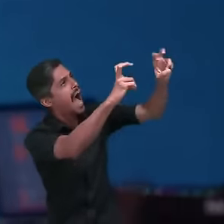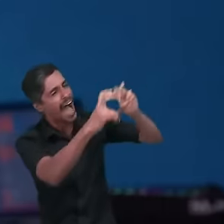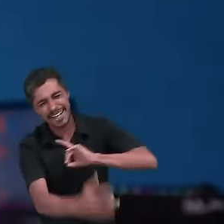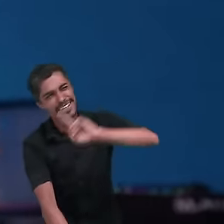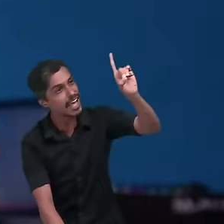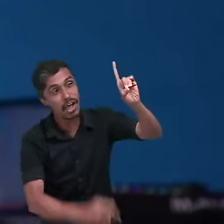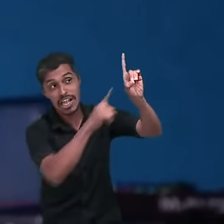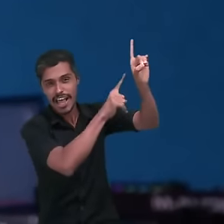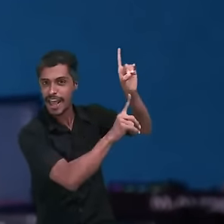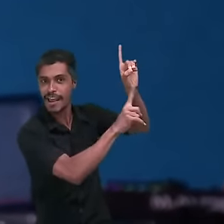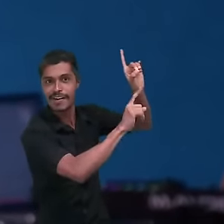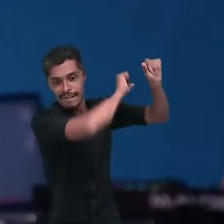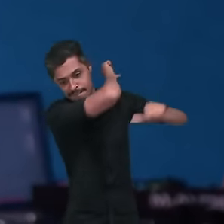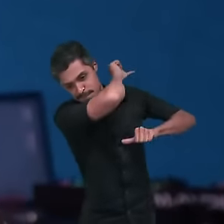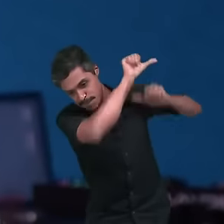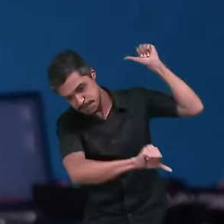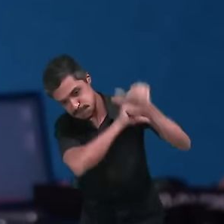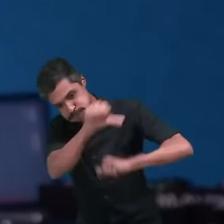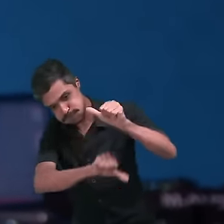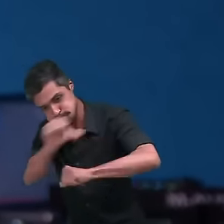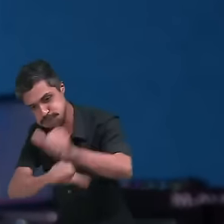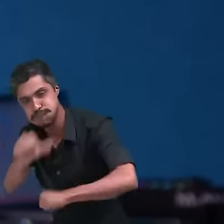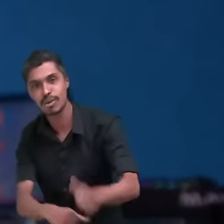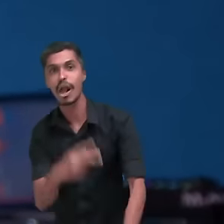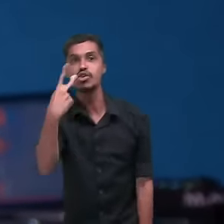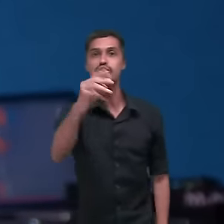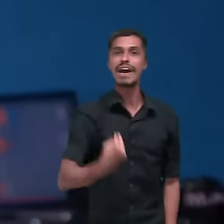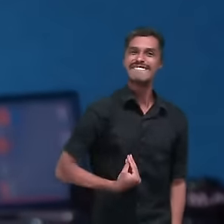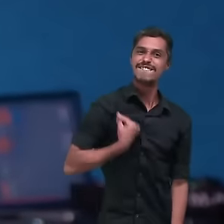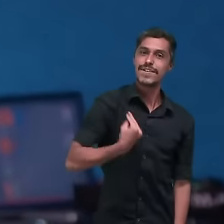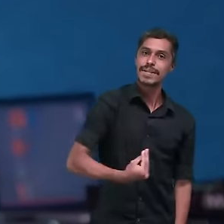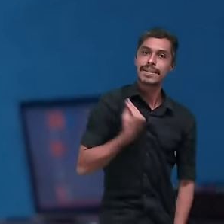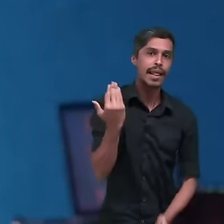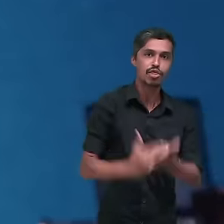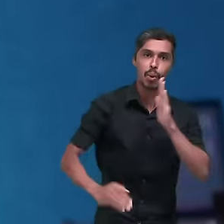va a mover tu geografía.